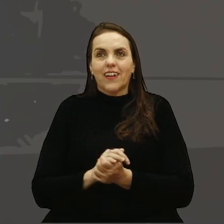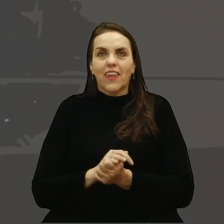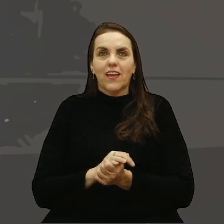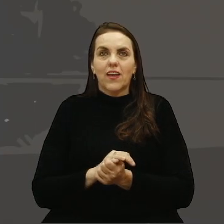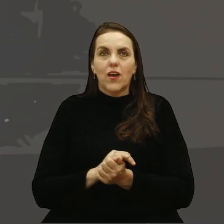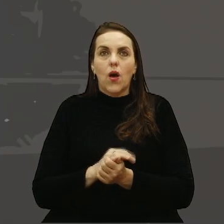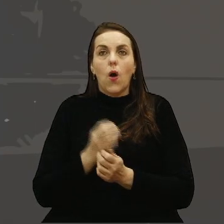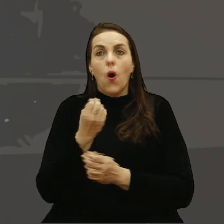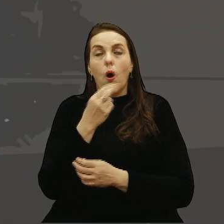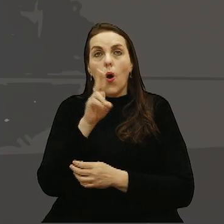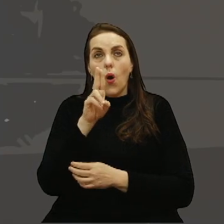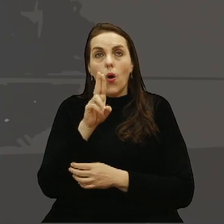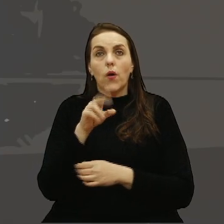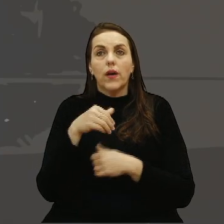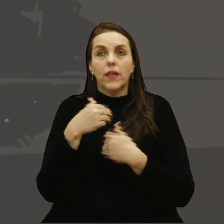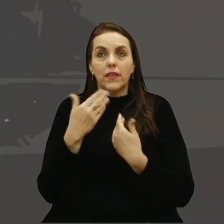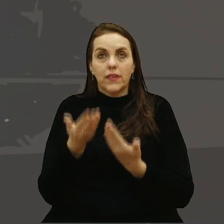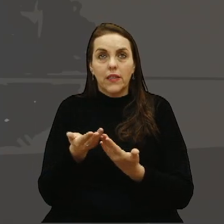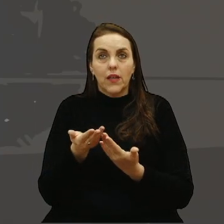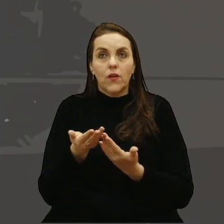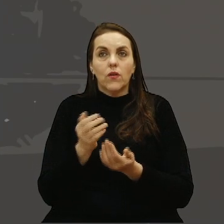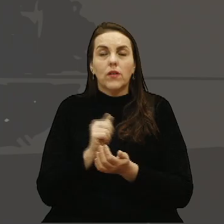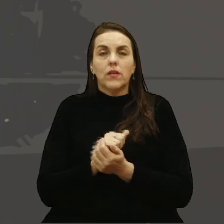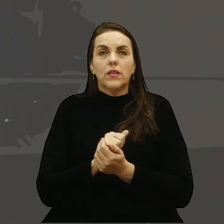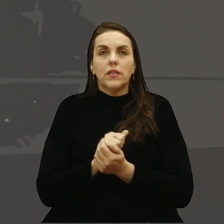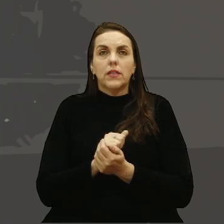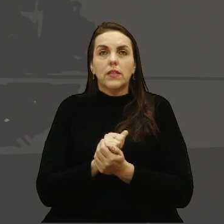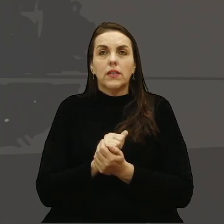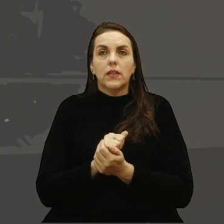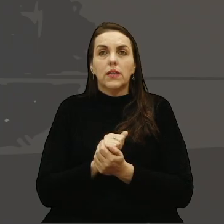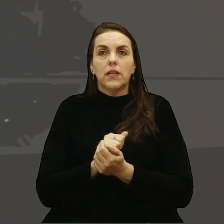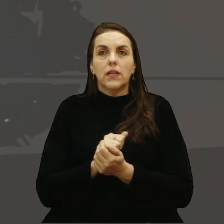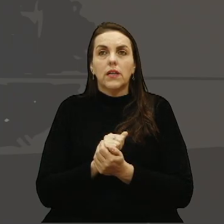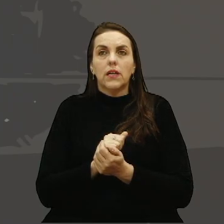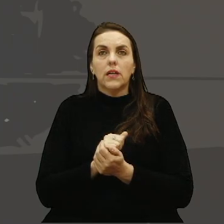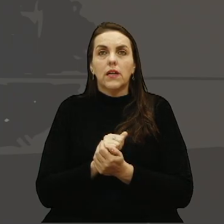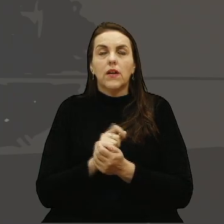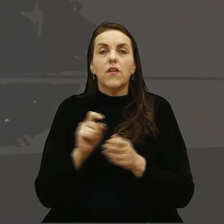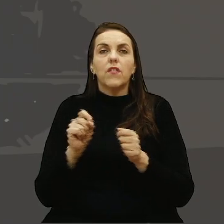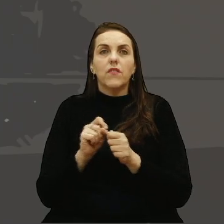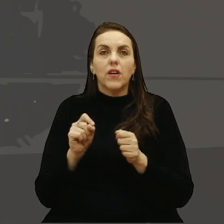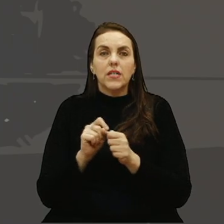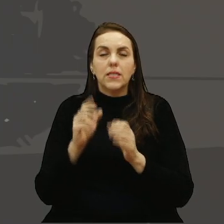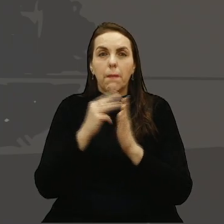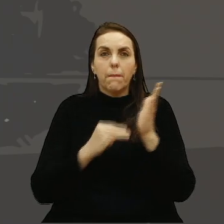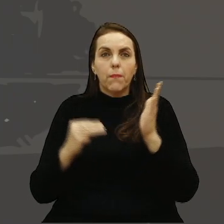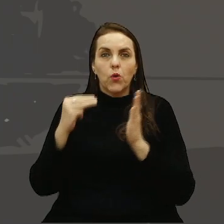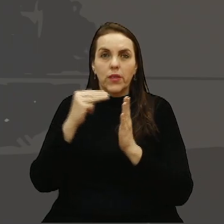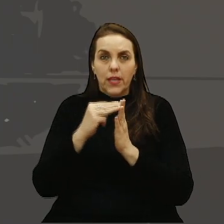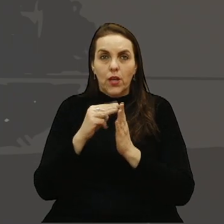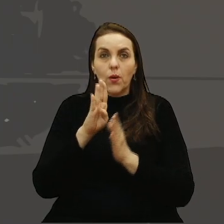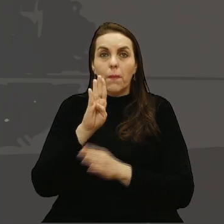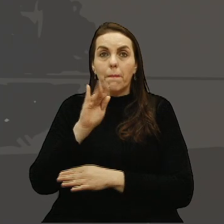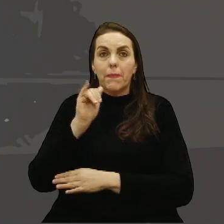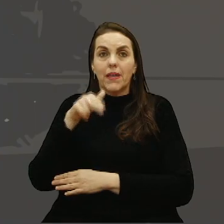Ou então, a outra sugestão que nós temos aqui, né, é fazer o modelo binário, que